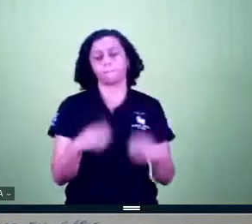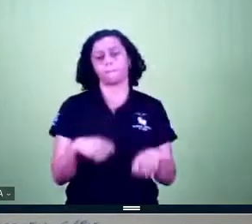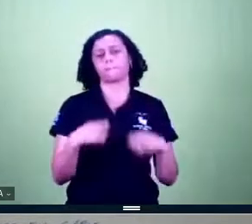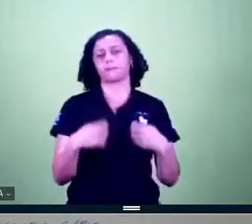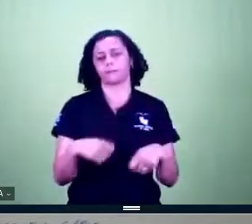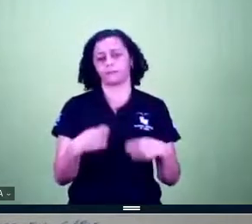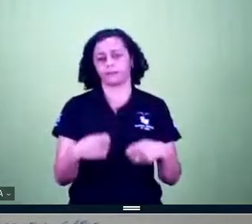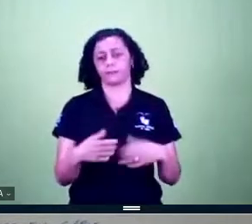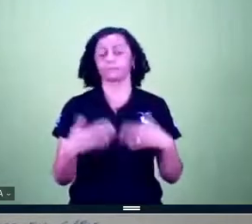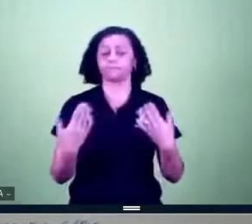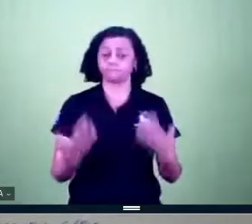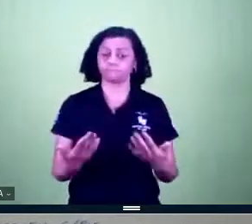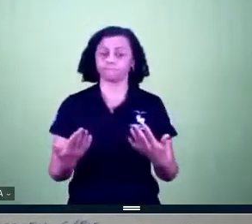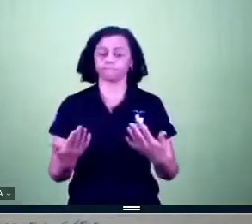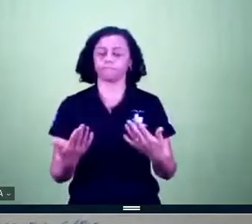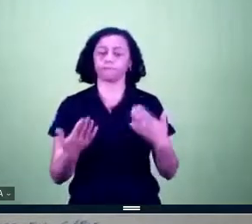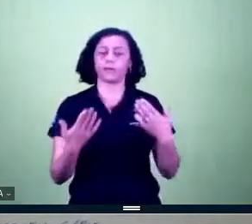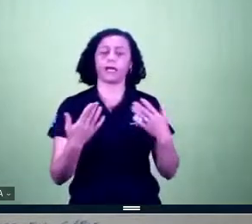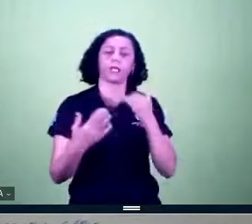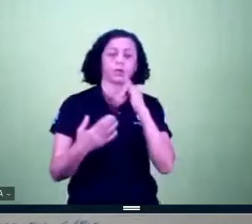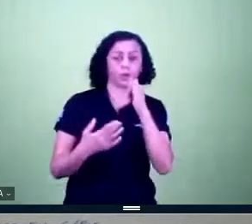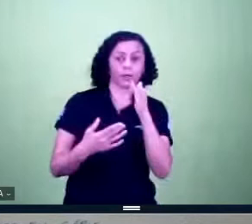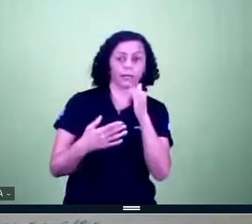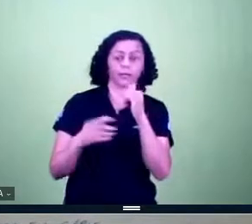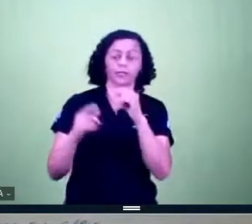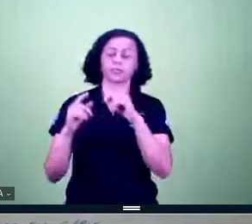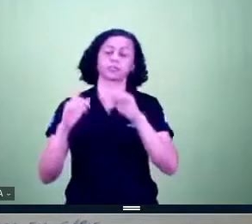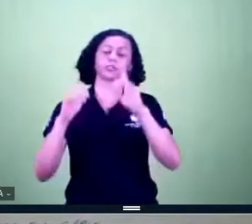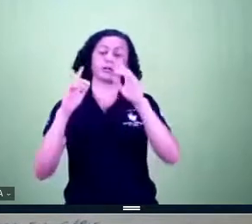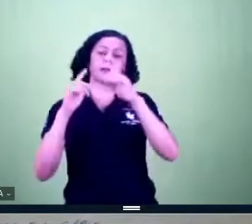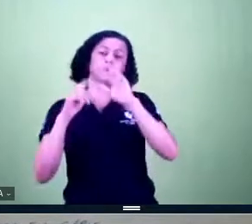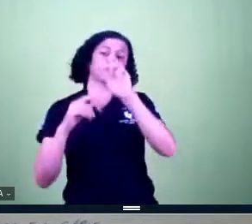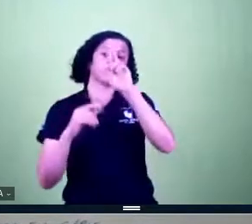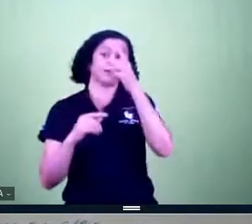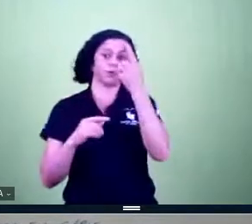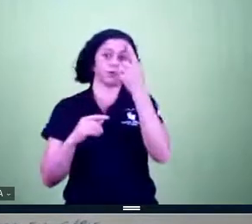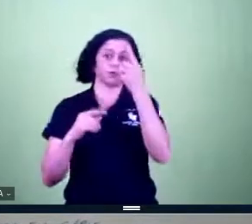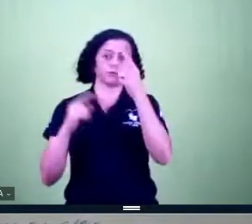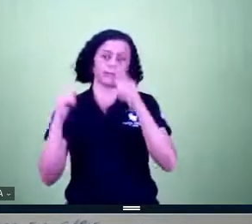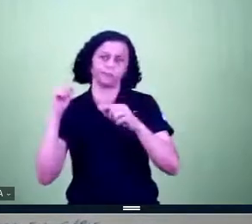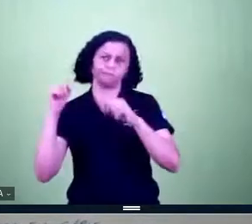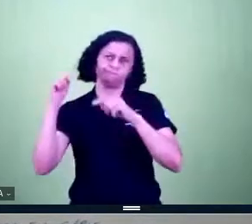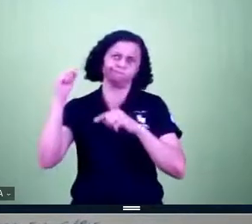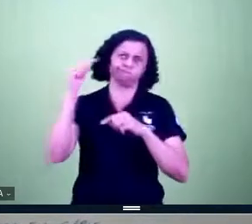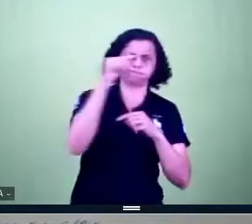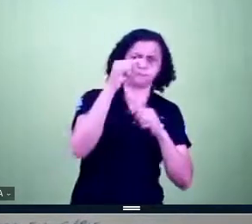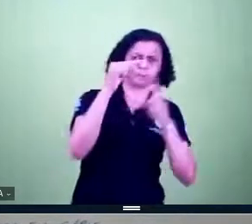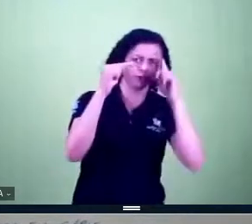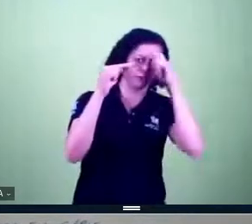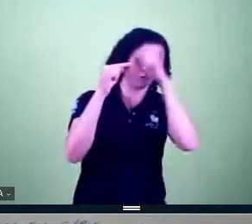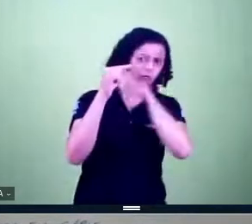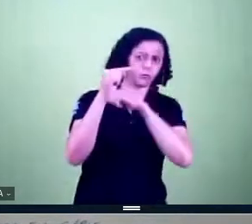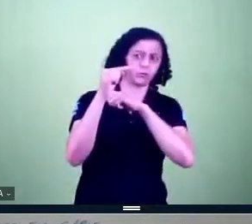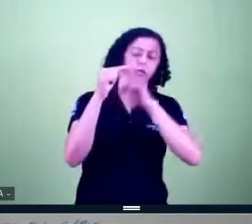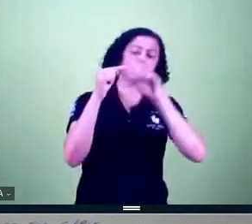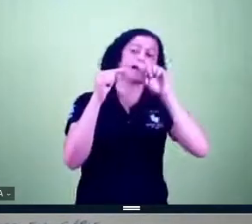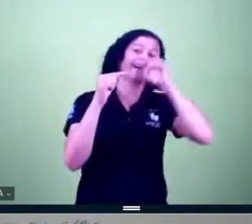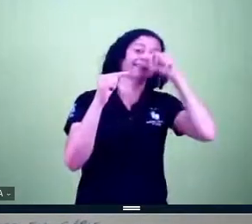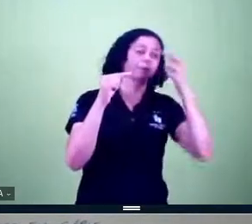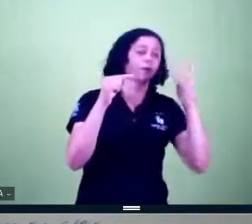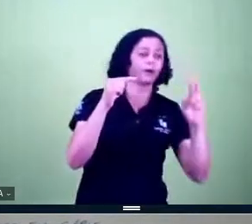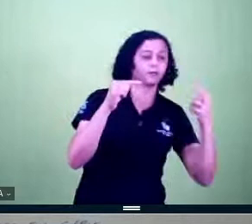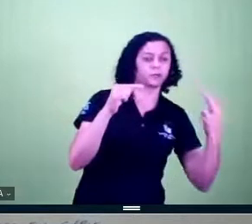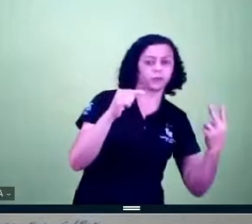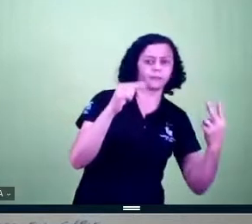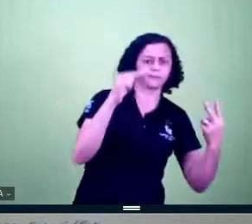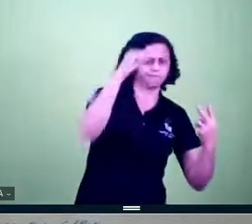passar aqui. Depois que ela passou, se vê livre, ela vai suar para passar aqui. Depois ela vai suar para passar no terceiro. Até finalmente ela encontrar a